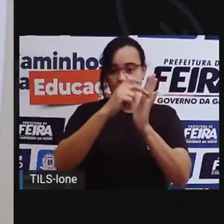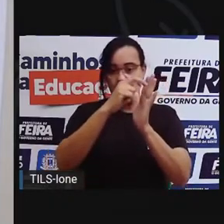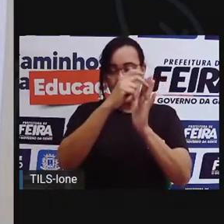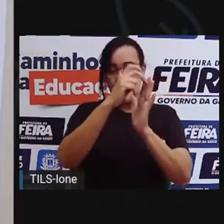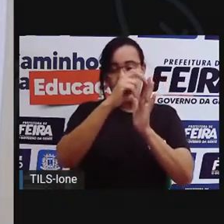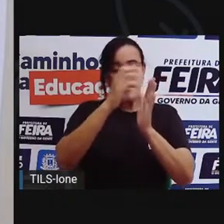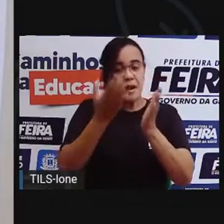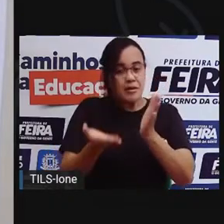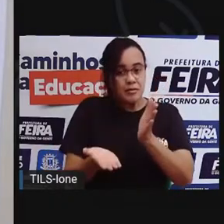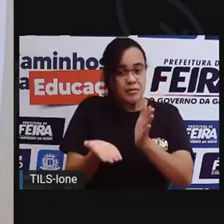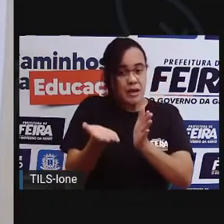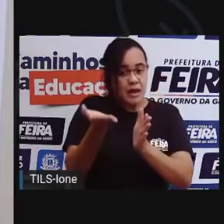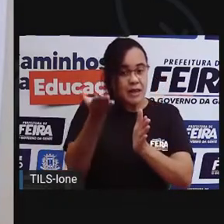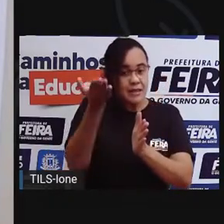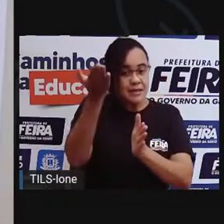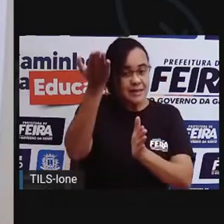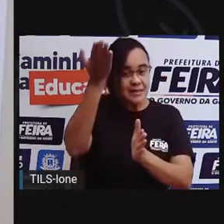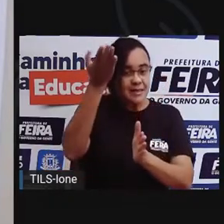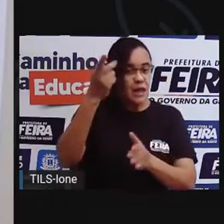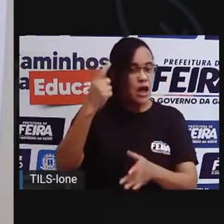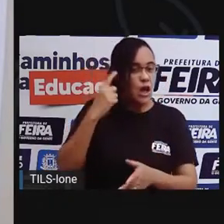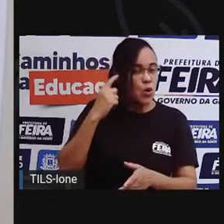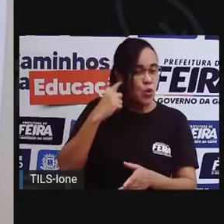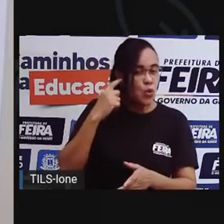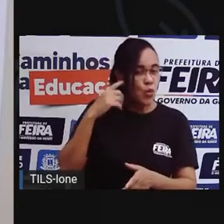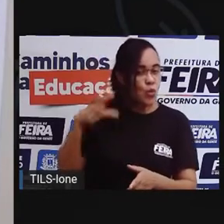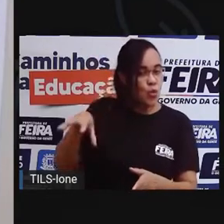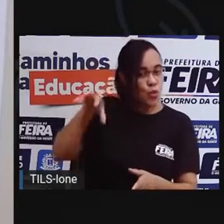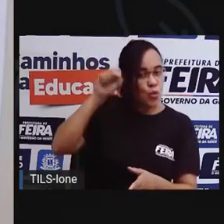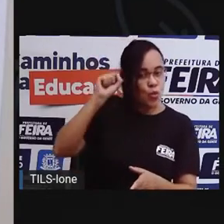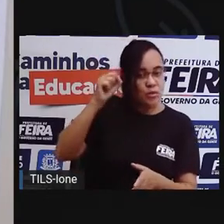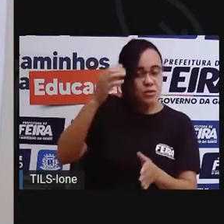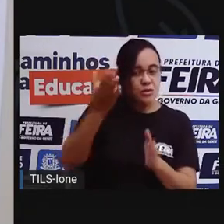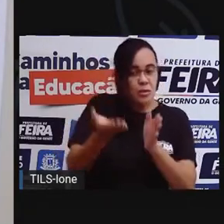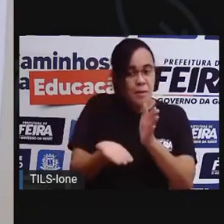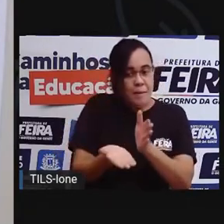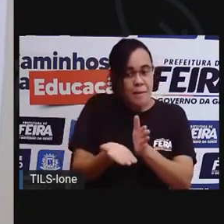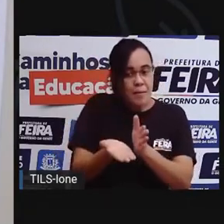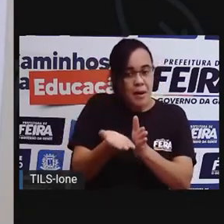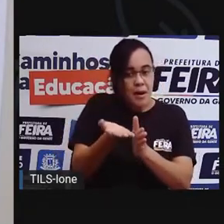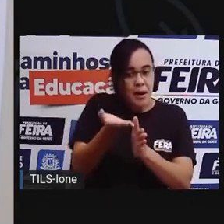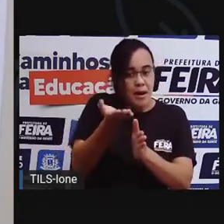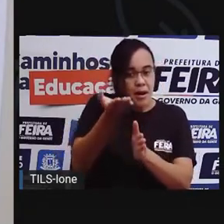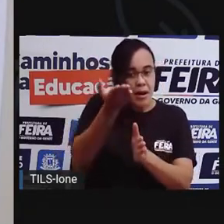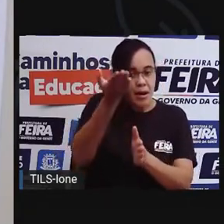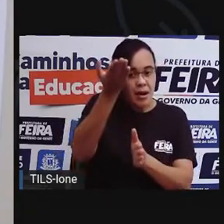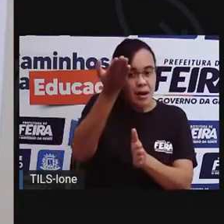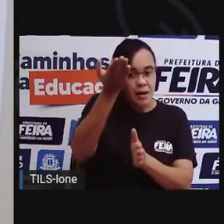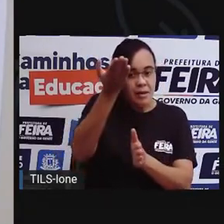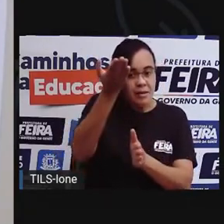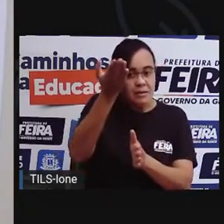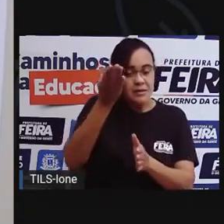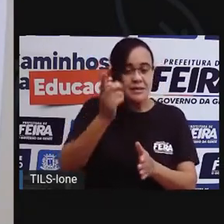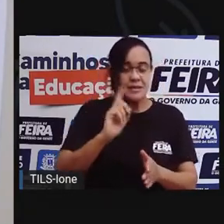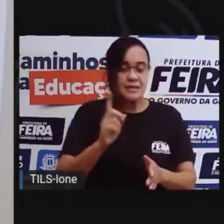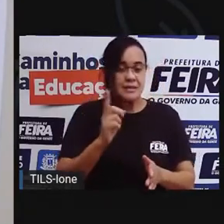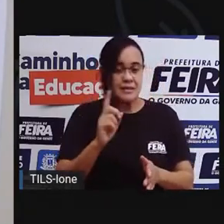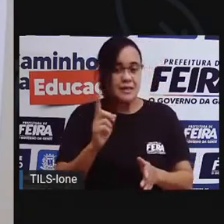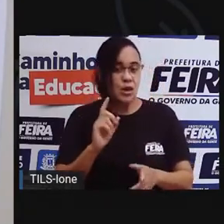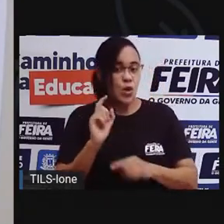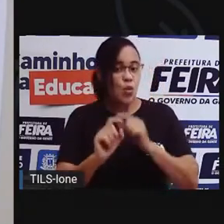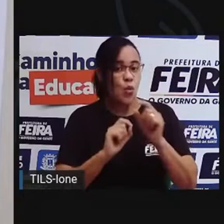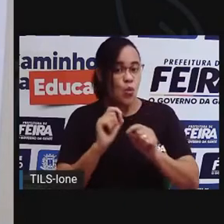do som. O que é a altura do som? Não é o volume, se é baixo ou alto, não. A altura